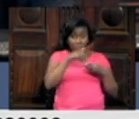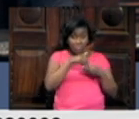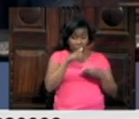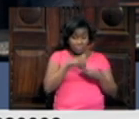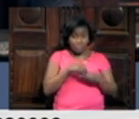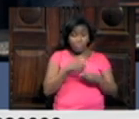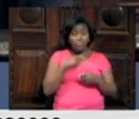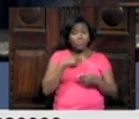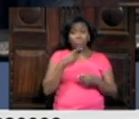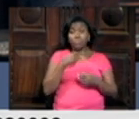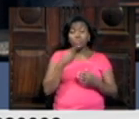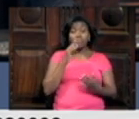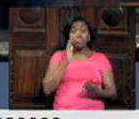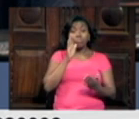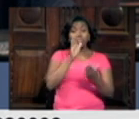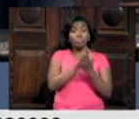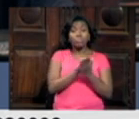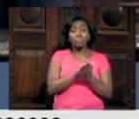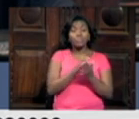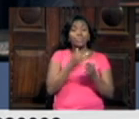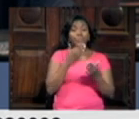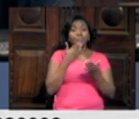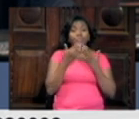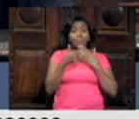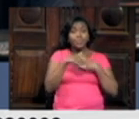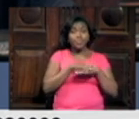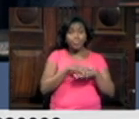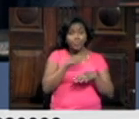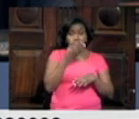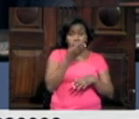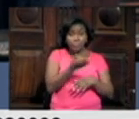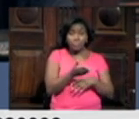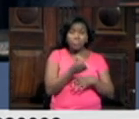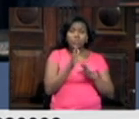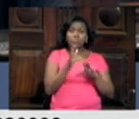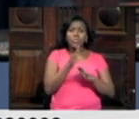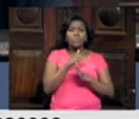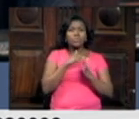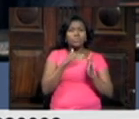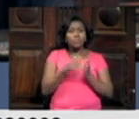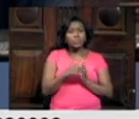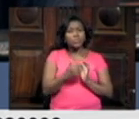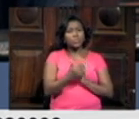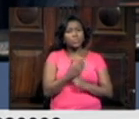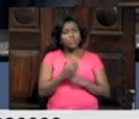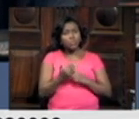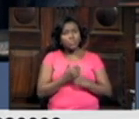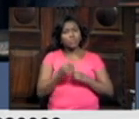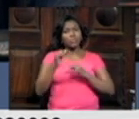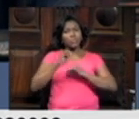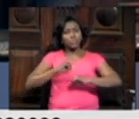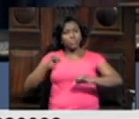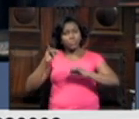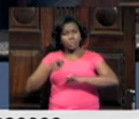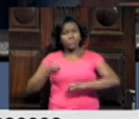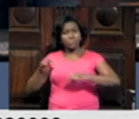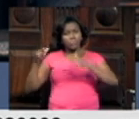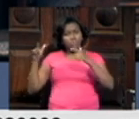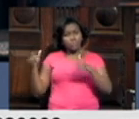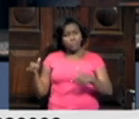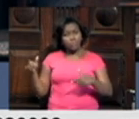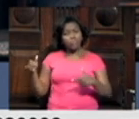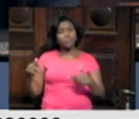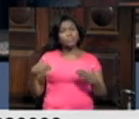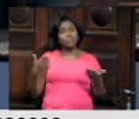Excelência pessoalmente, mas devido a tudo que o PRB fez na nossa campanha de Itaboraí, estou declarando aqui em primeira mão